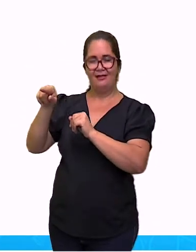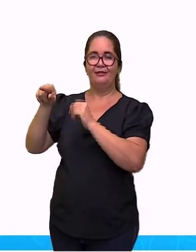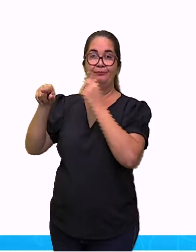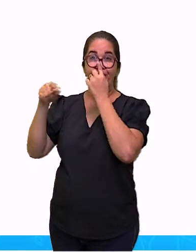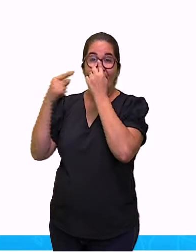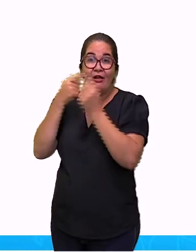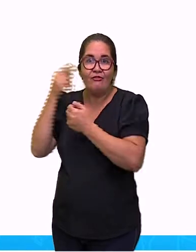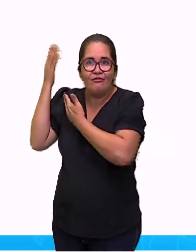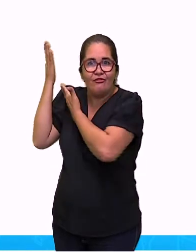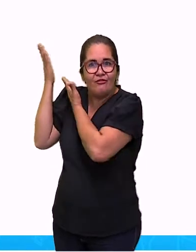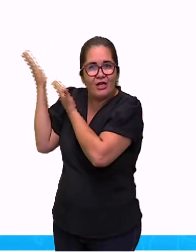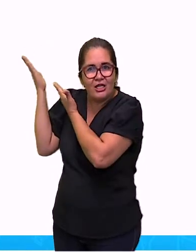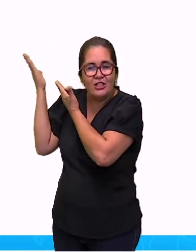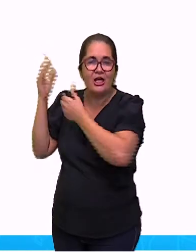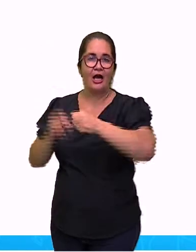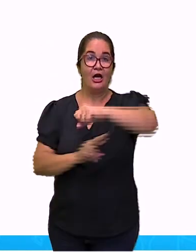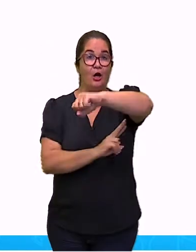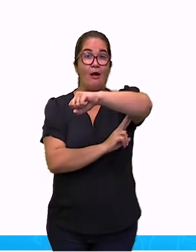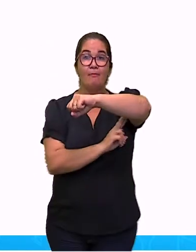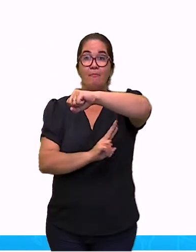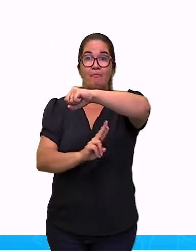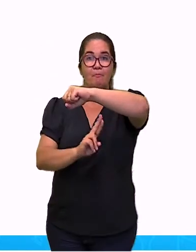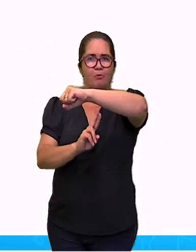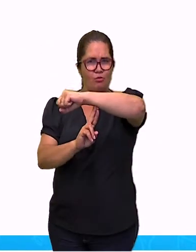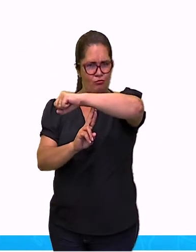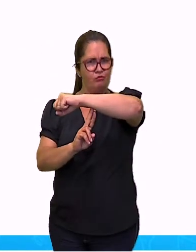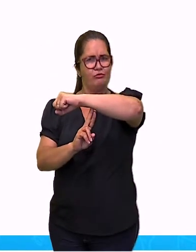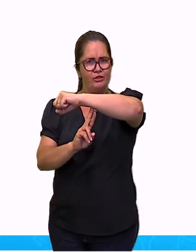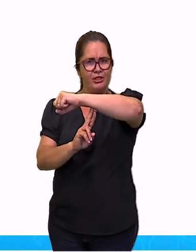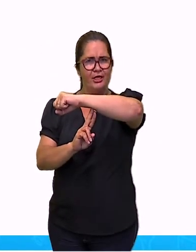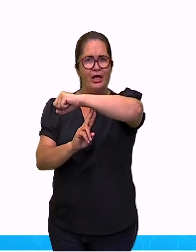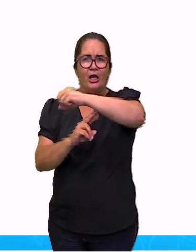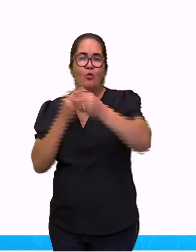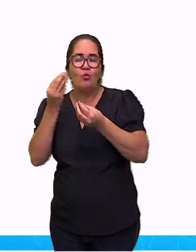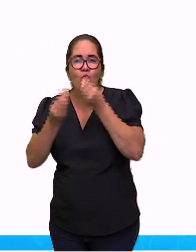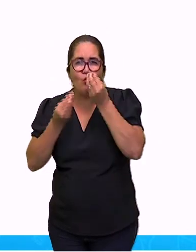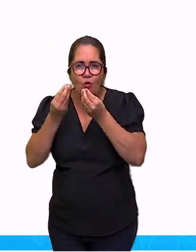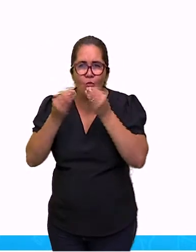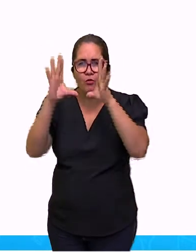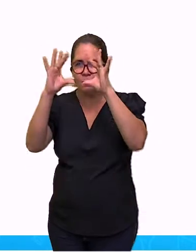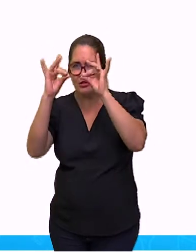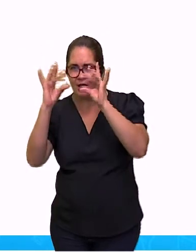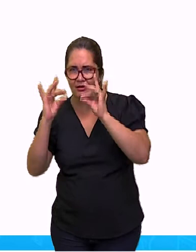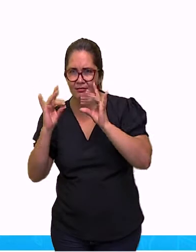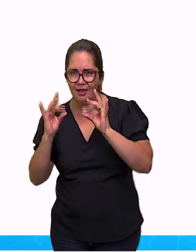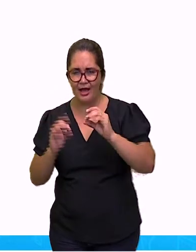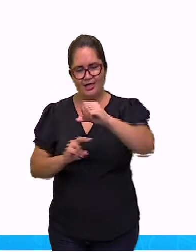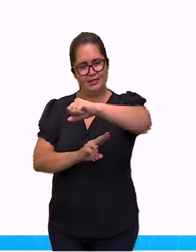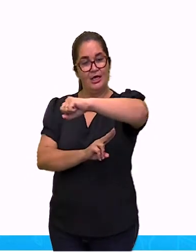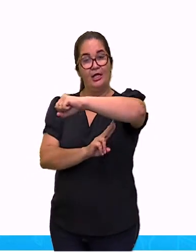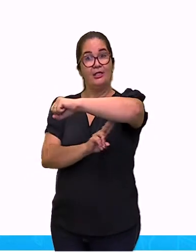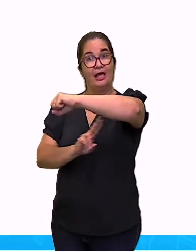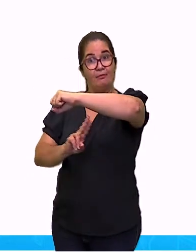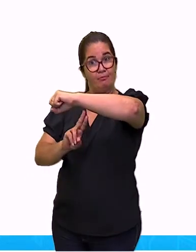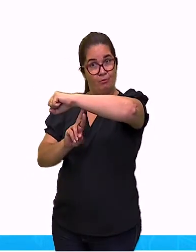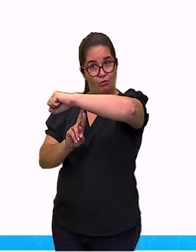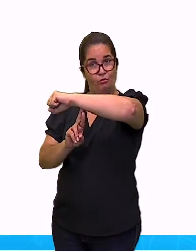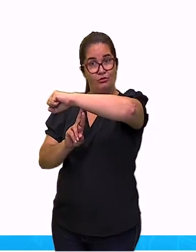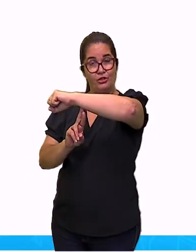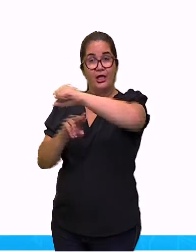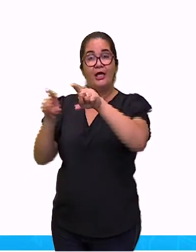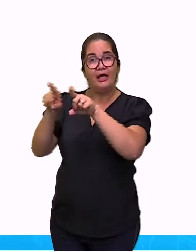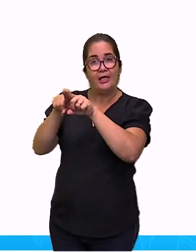que bacana. E a entrada do Porto de Marcela. Então, essa imagem que vocês estão vendo aqui é a entrada do Porto de